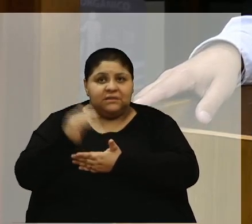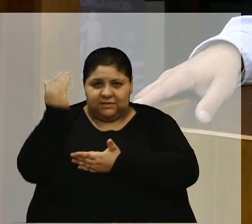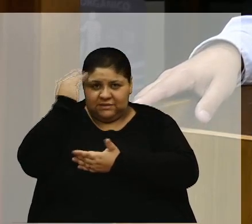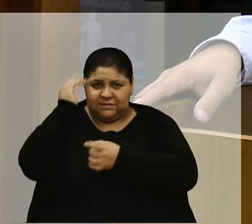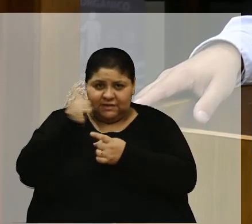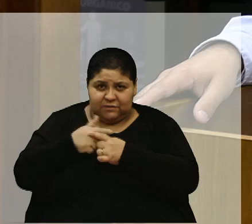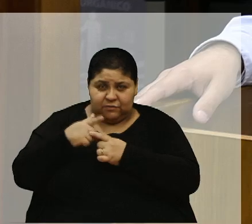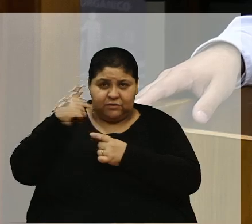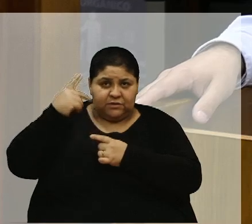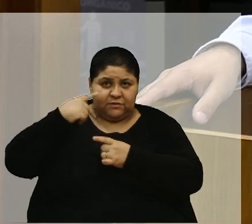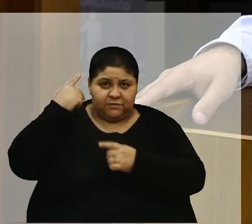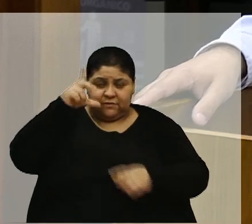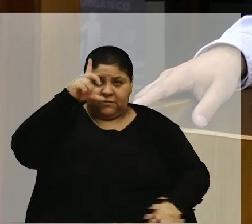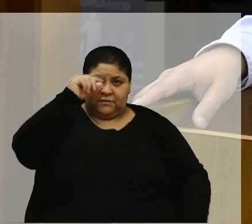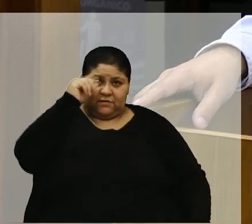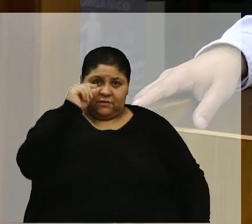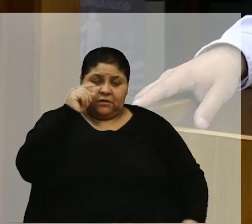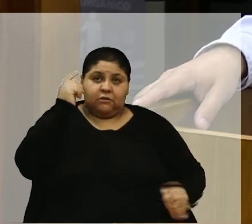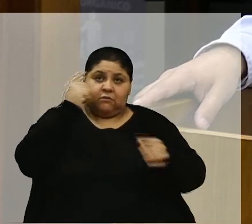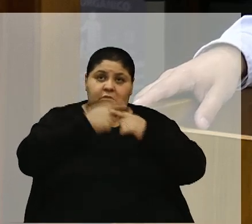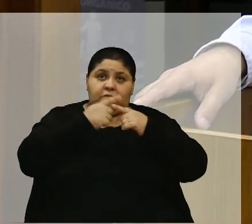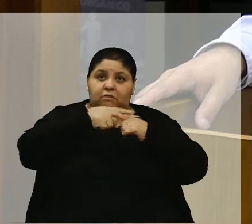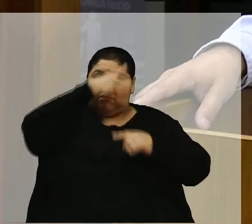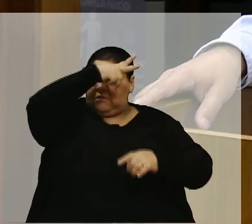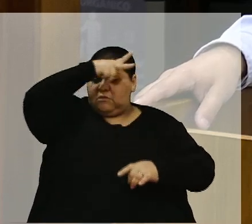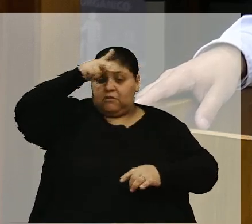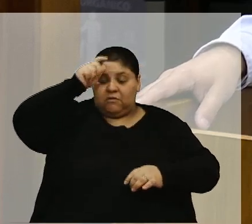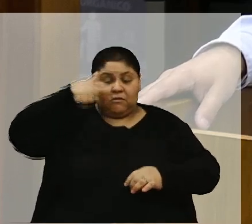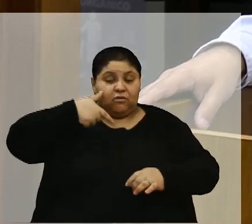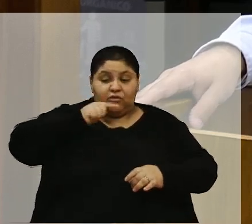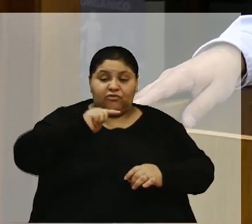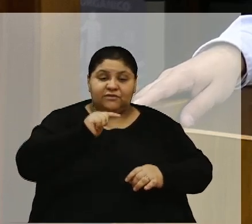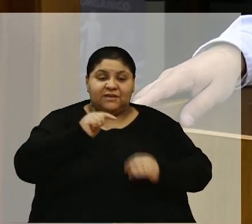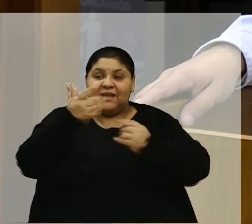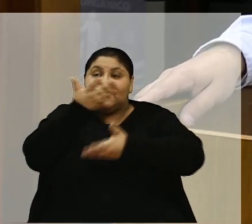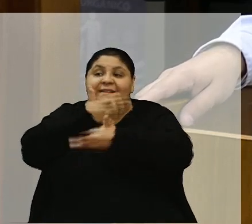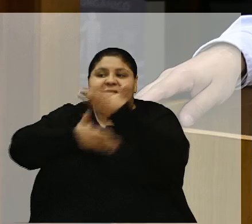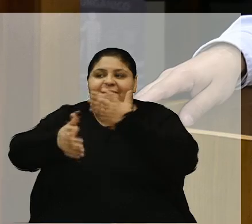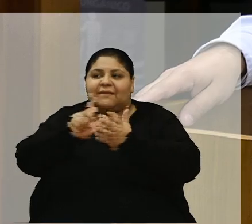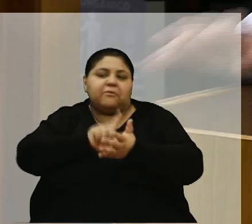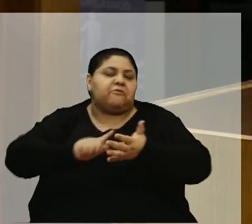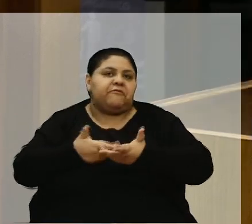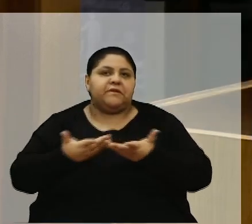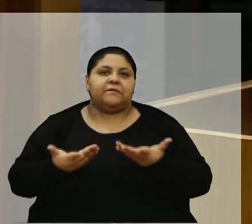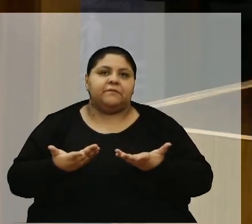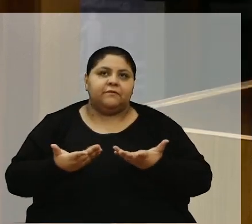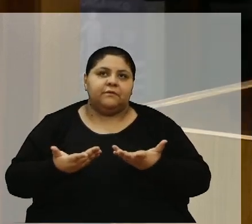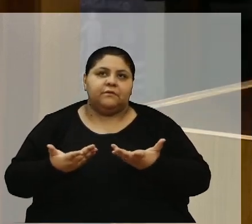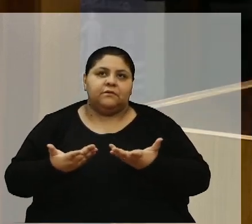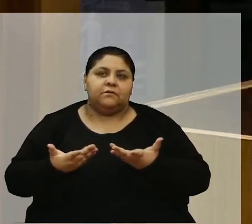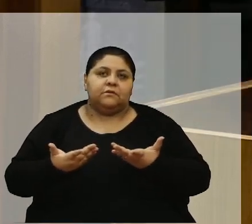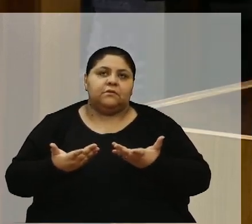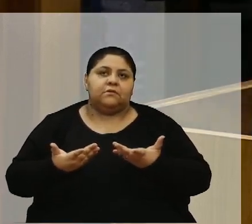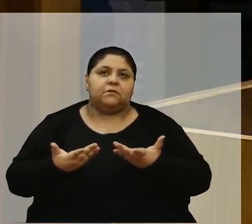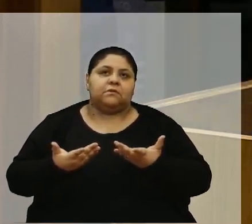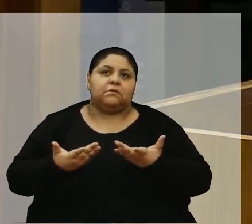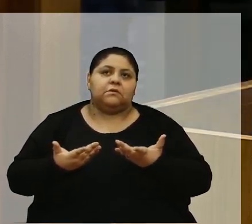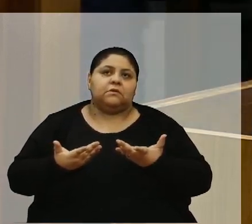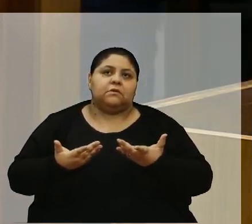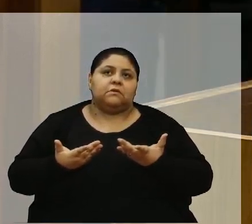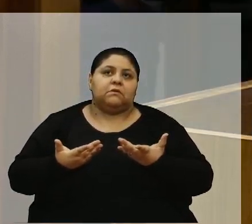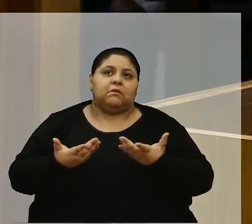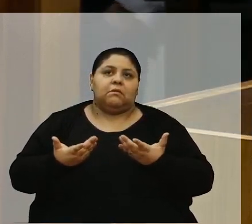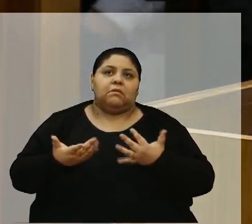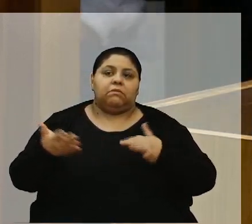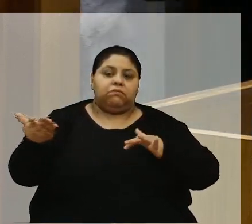quê, vereador Scalco? Porque o prefeito não consegue se entender com o governador. Porque um não sabe, um diz que a responsabilidade da